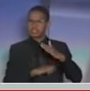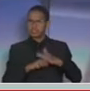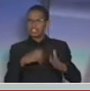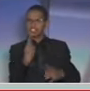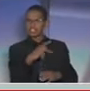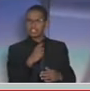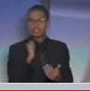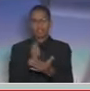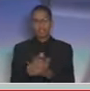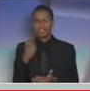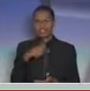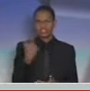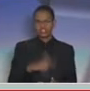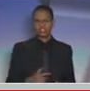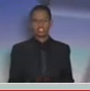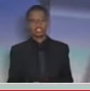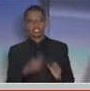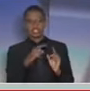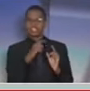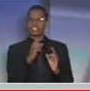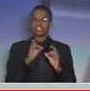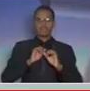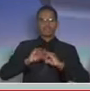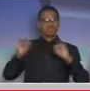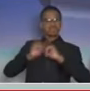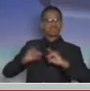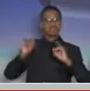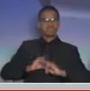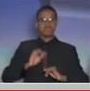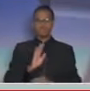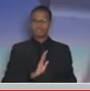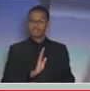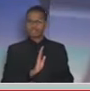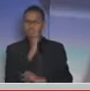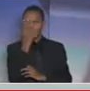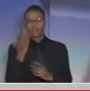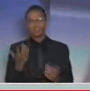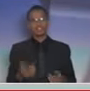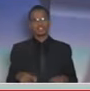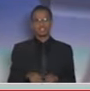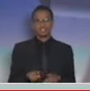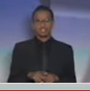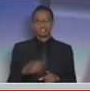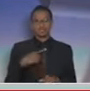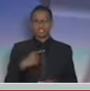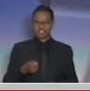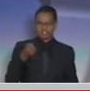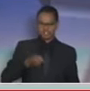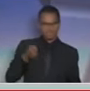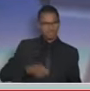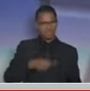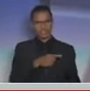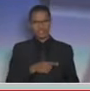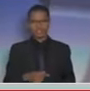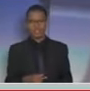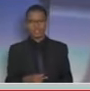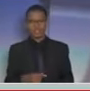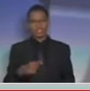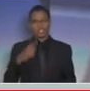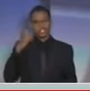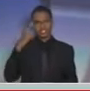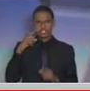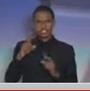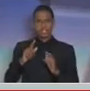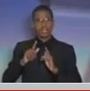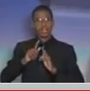moralista, um marqueteiro de quinta categoria, um fascista, um autoritário, que no dia da